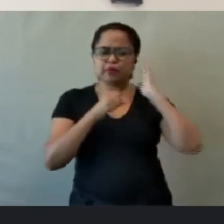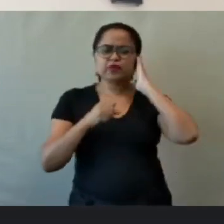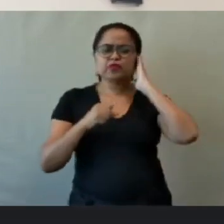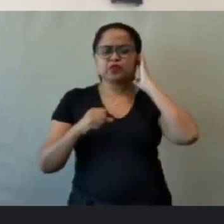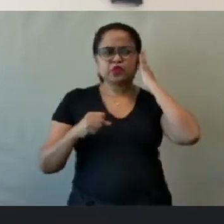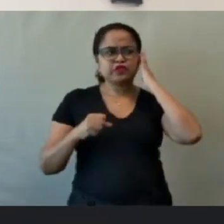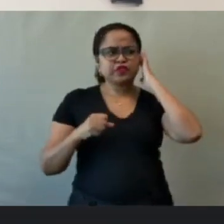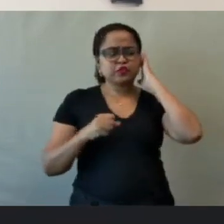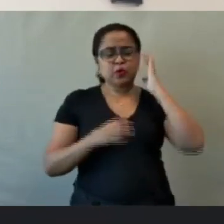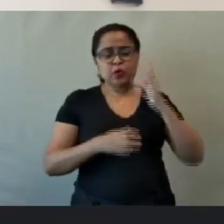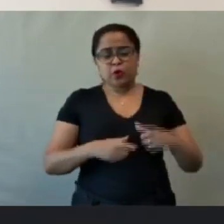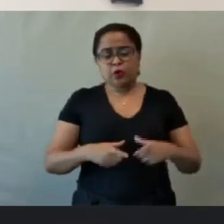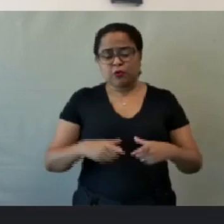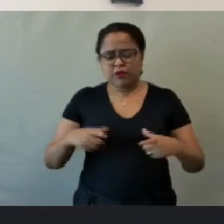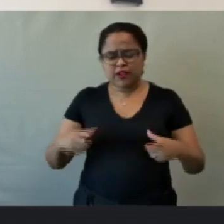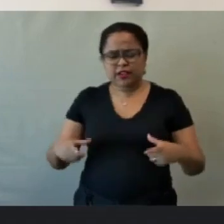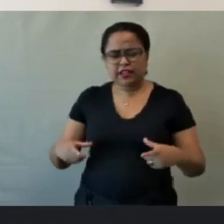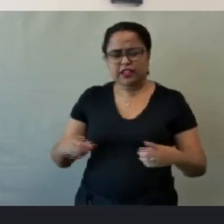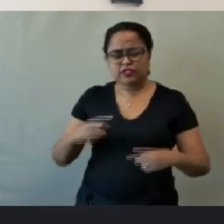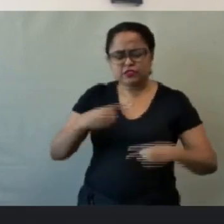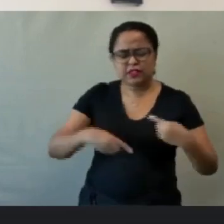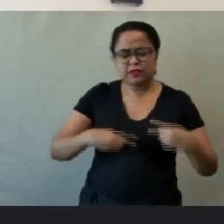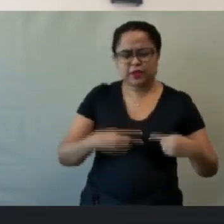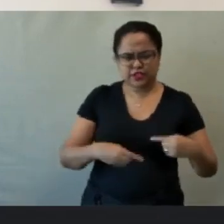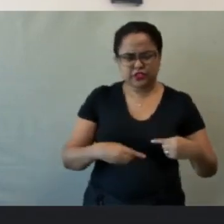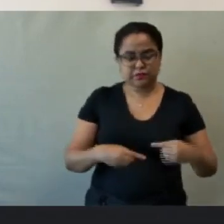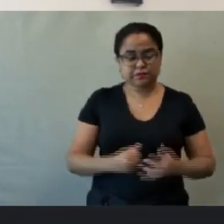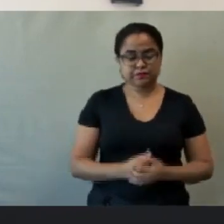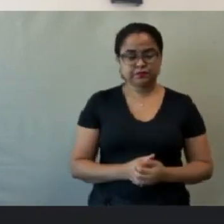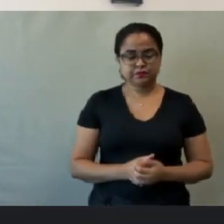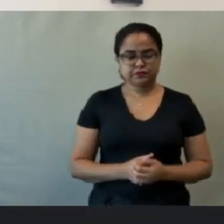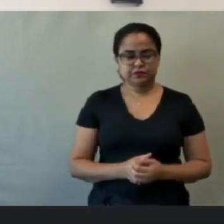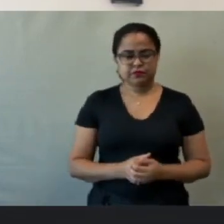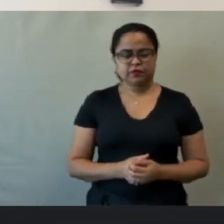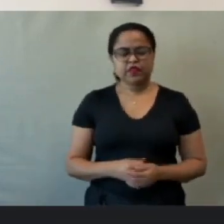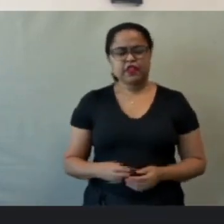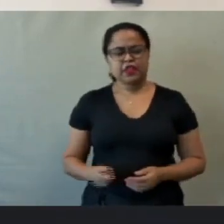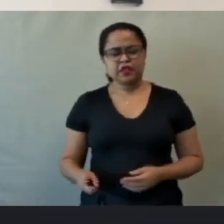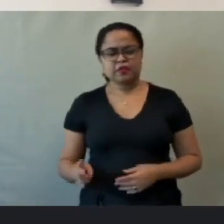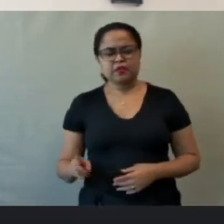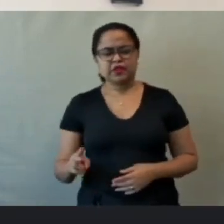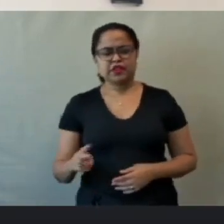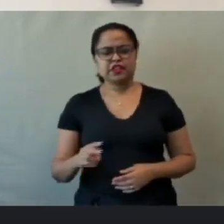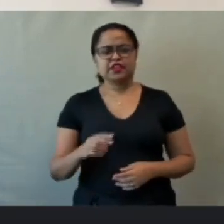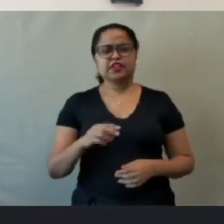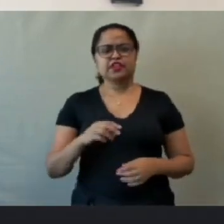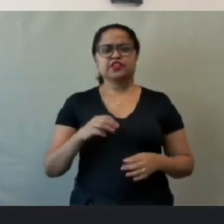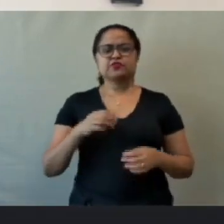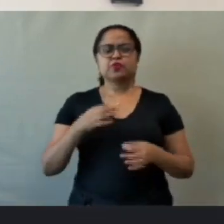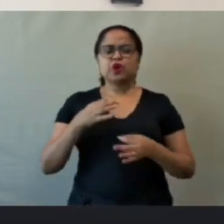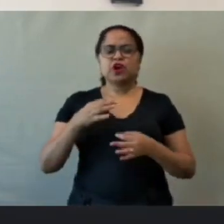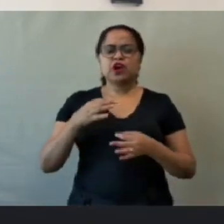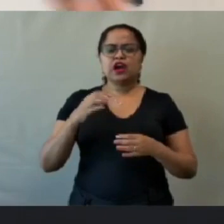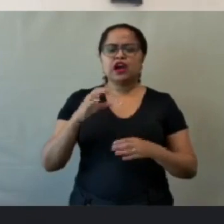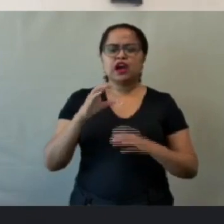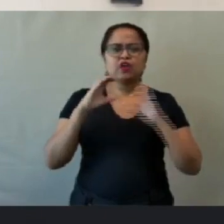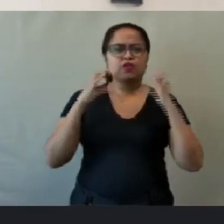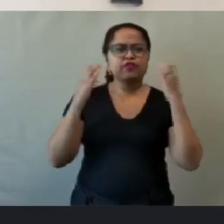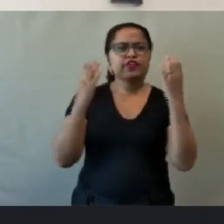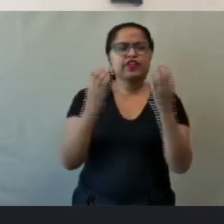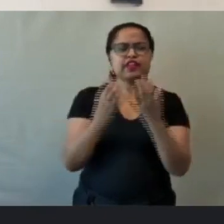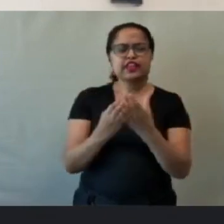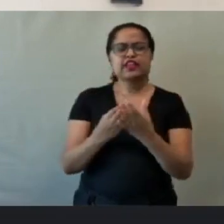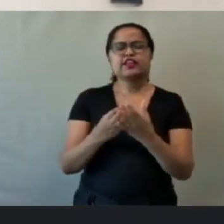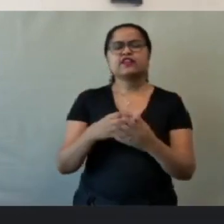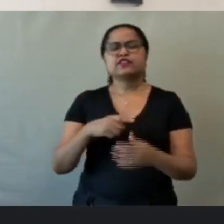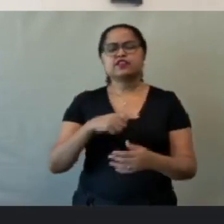debate. Mas é importante registrar que, mesmo a conferência sendo uma conferência ampla, democrática, garantindo uma